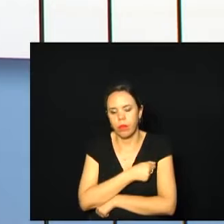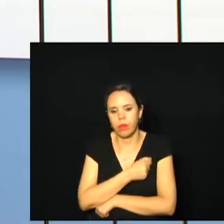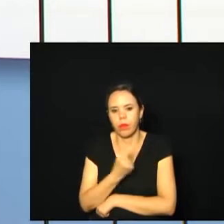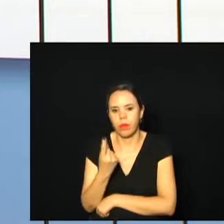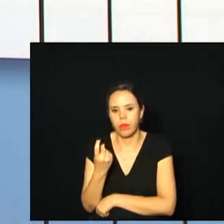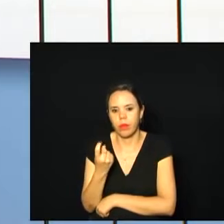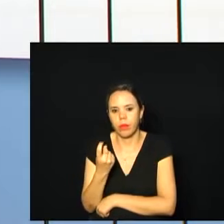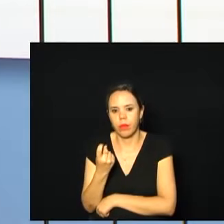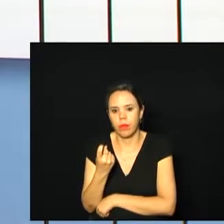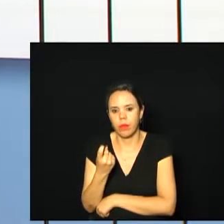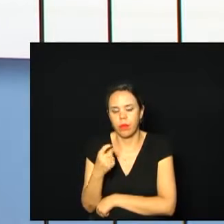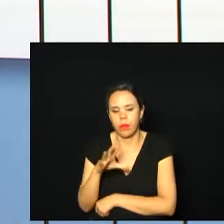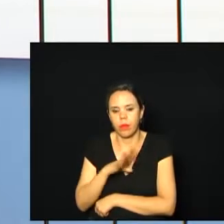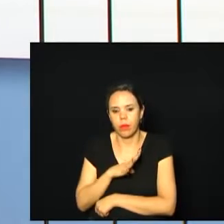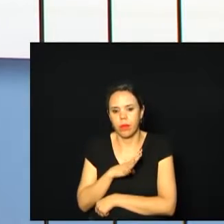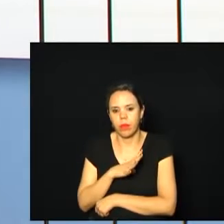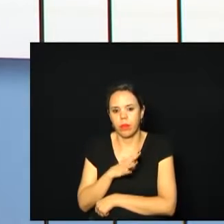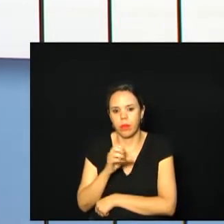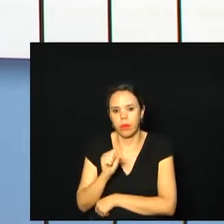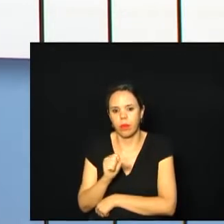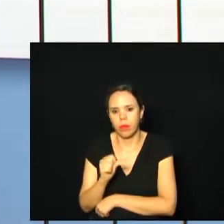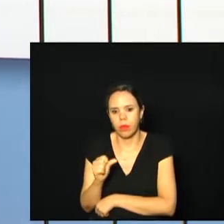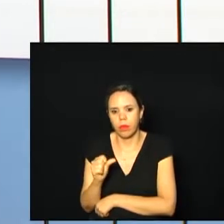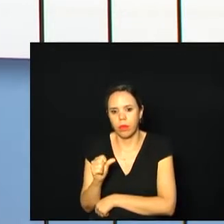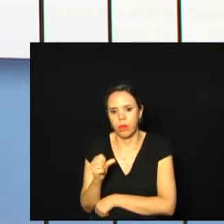dose única. Na cidade,